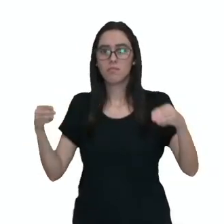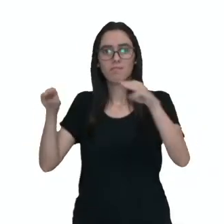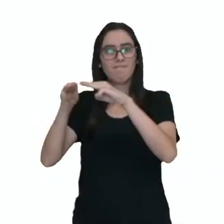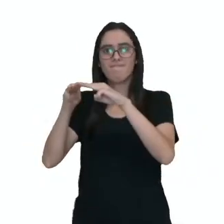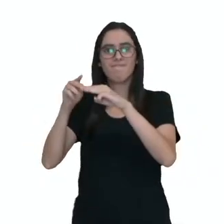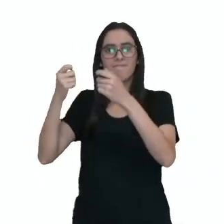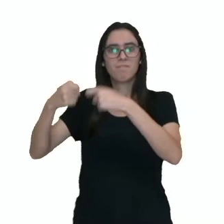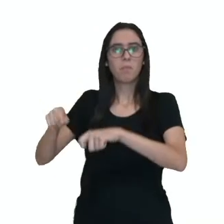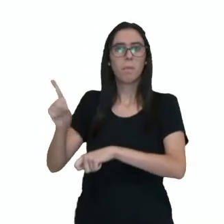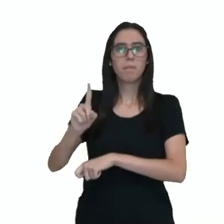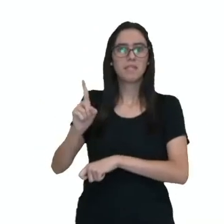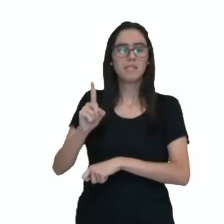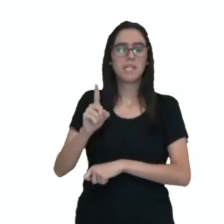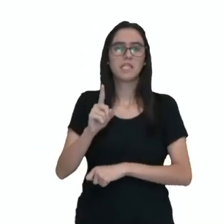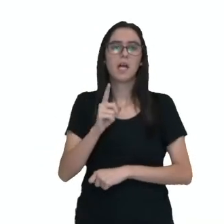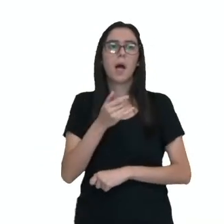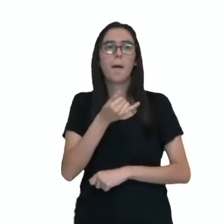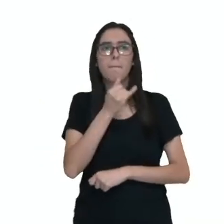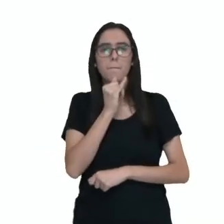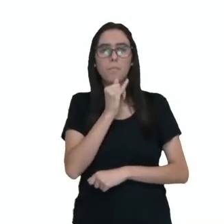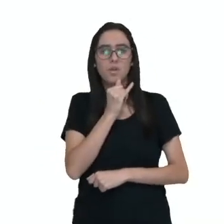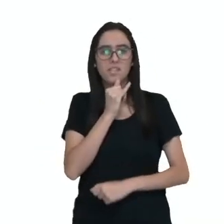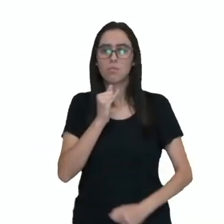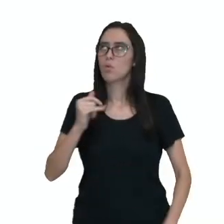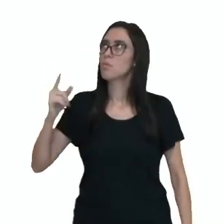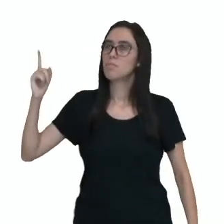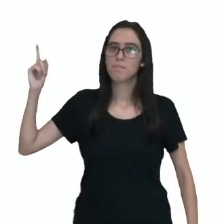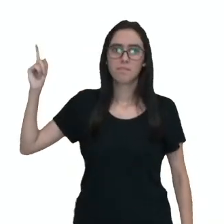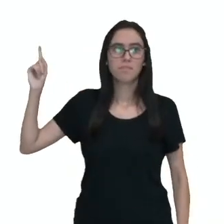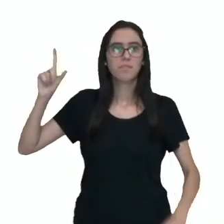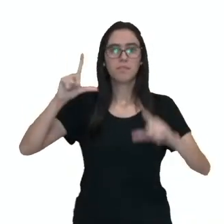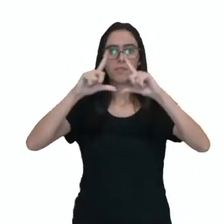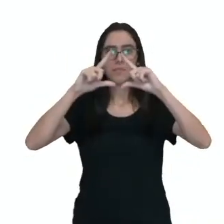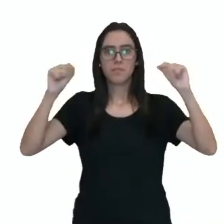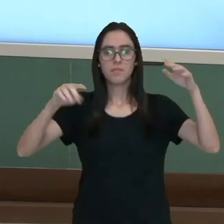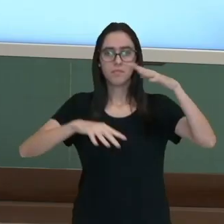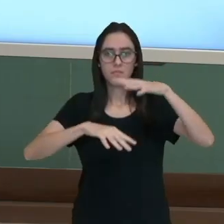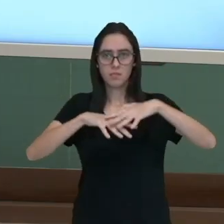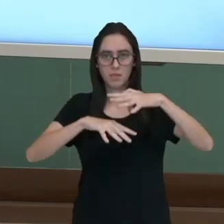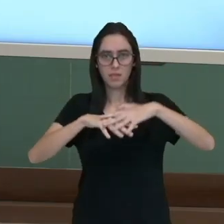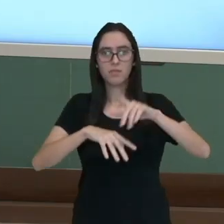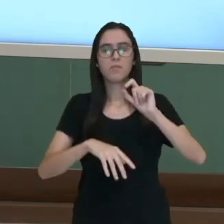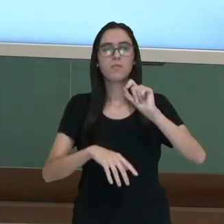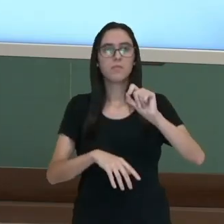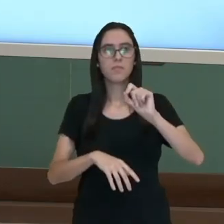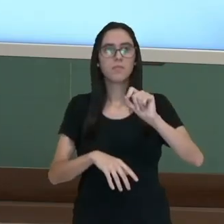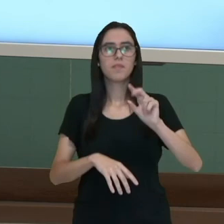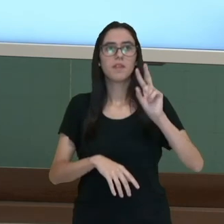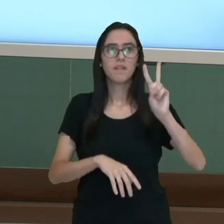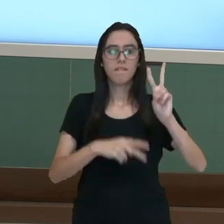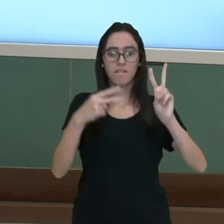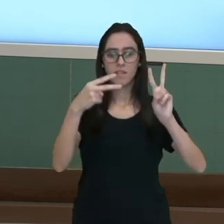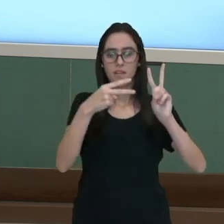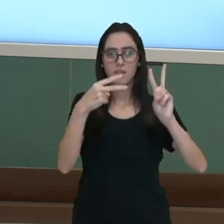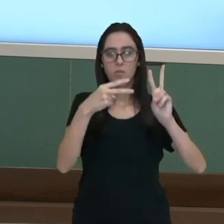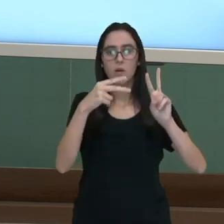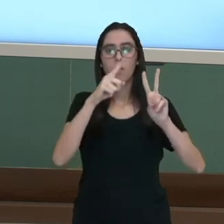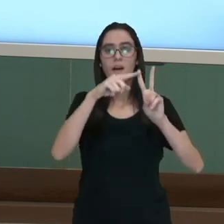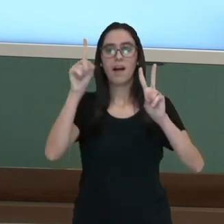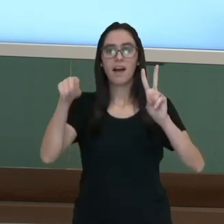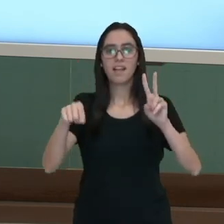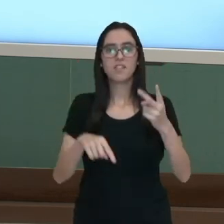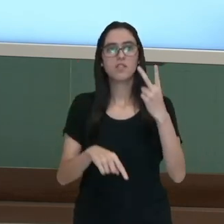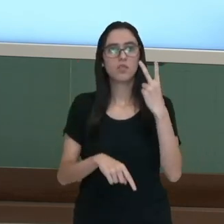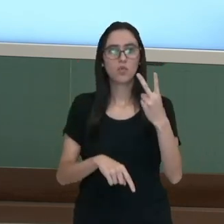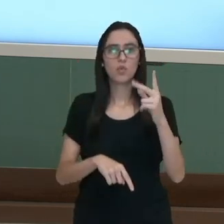planeta. Nesse caso, essa expressão aqui, por exemplo, ela é dada pela seguinte relação: V igual raiz de 2G,